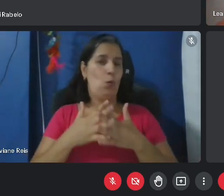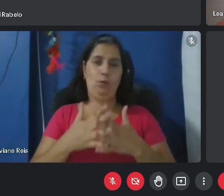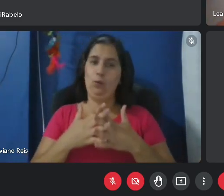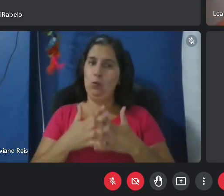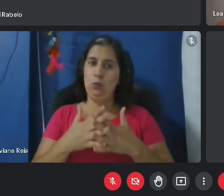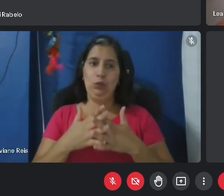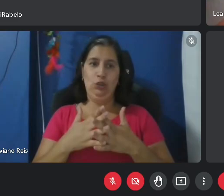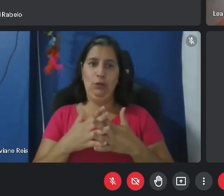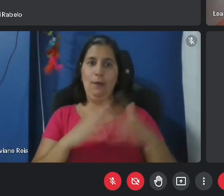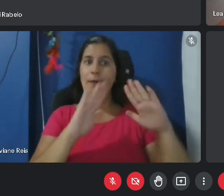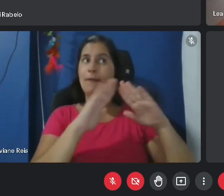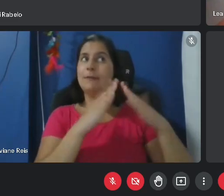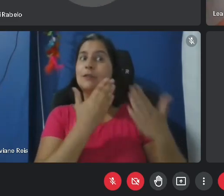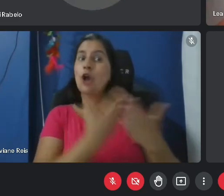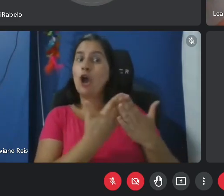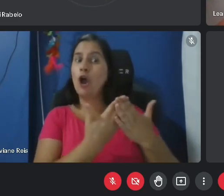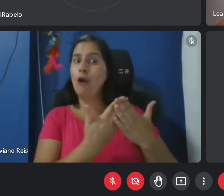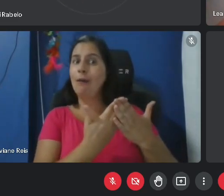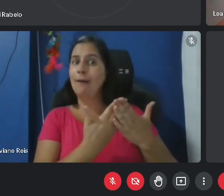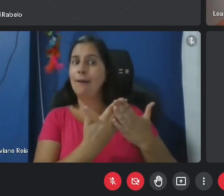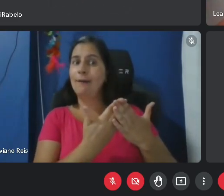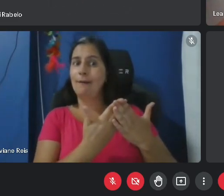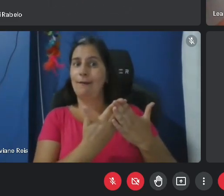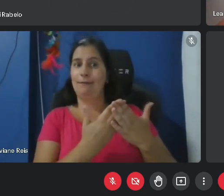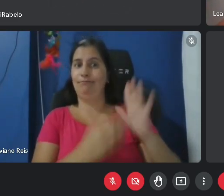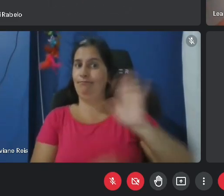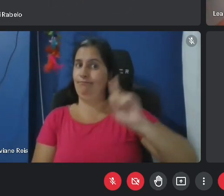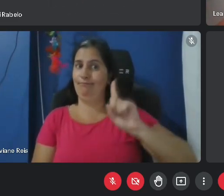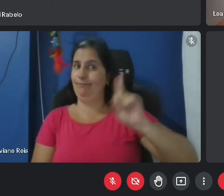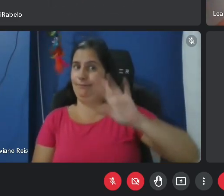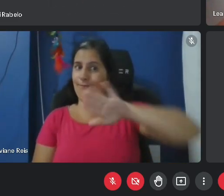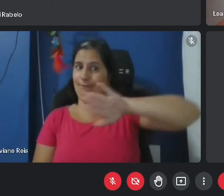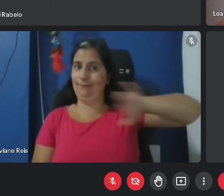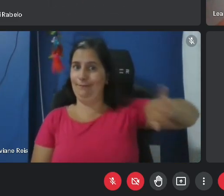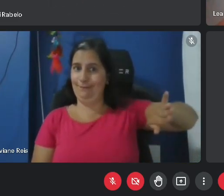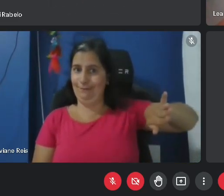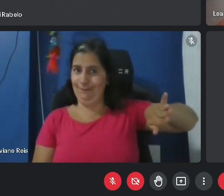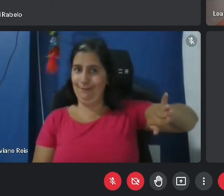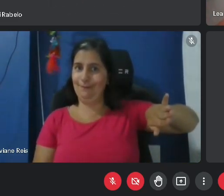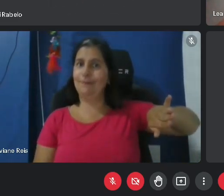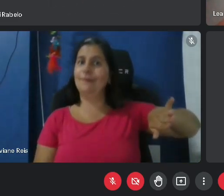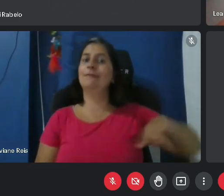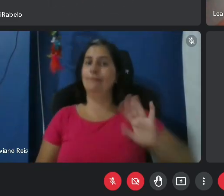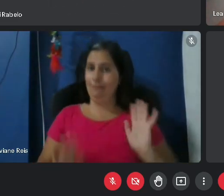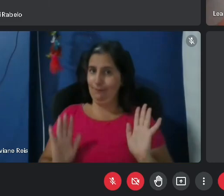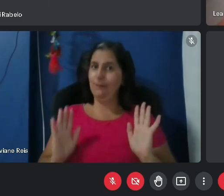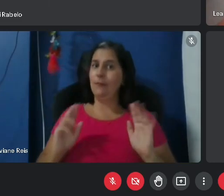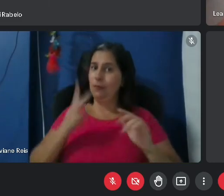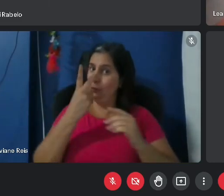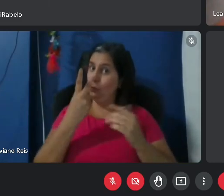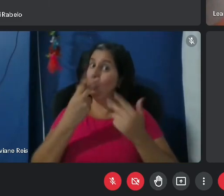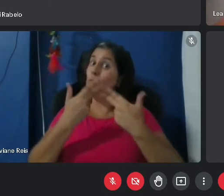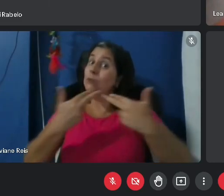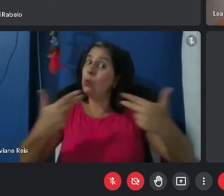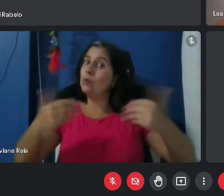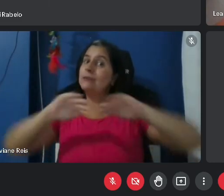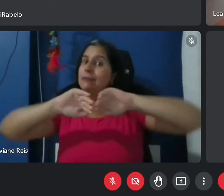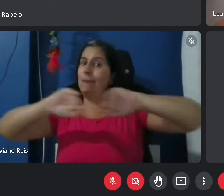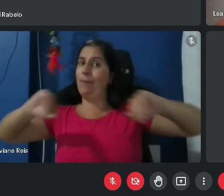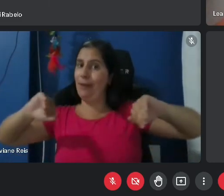valor. Para que não haja confusão, porque tem a escola, não é a escola ela ali em